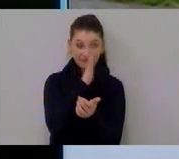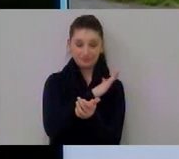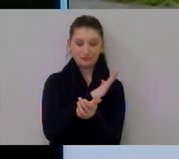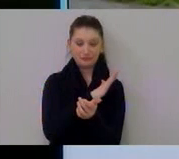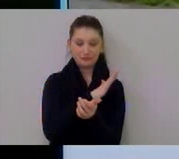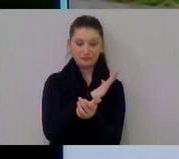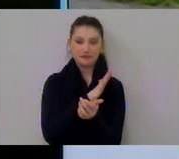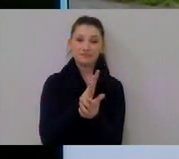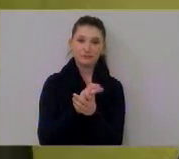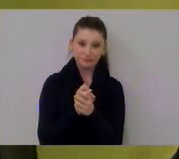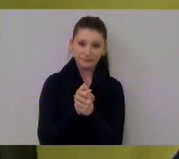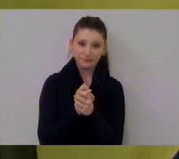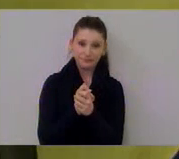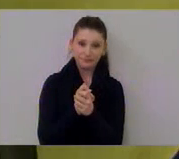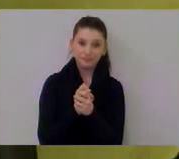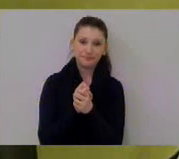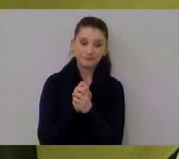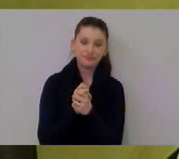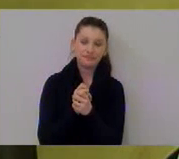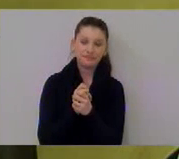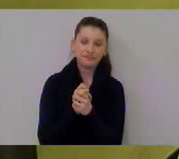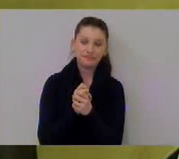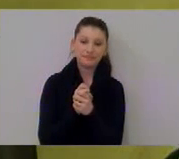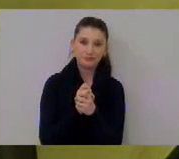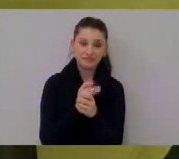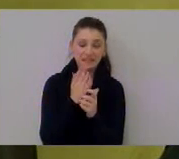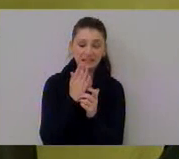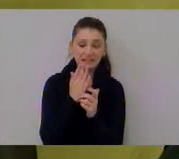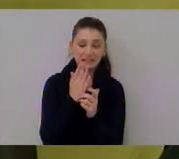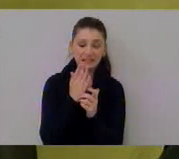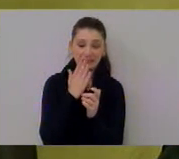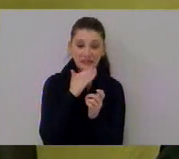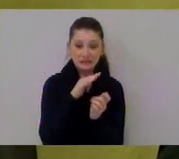As crianças que estão ali perto